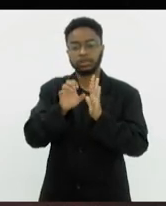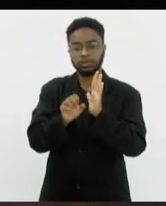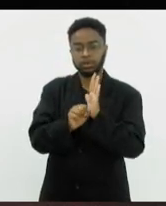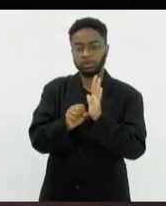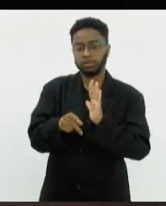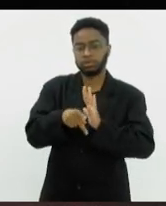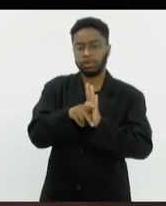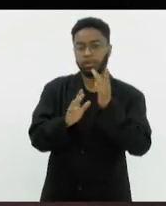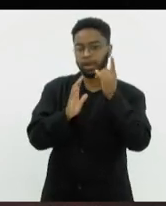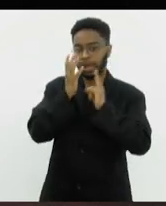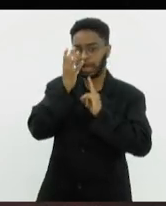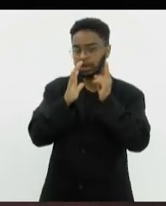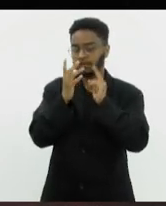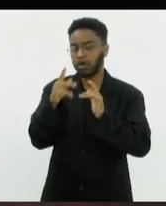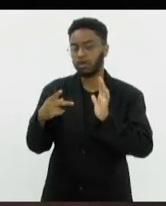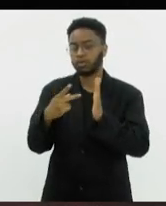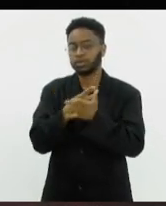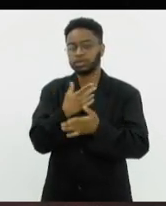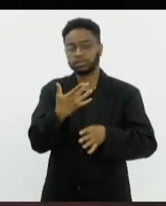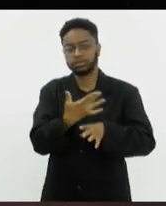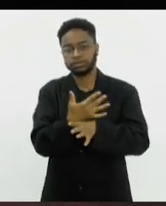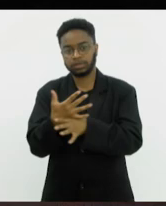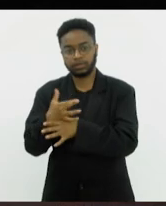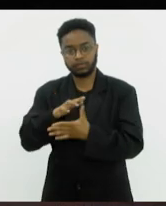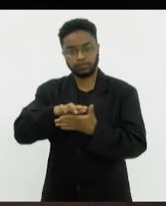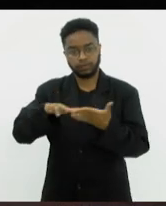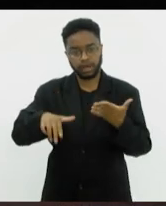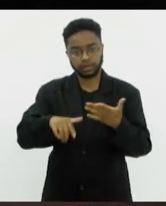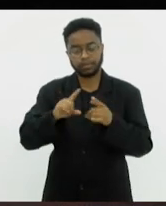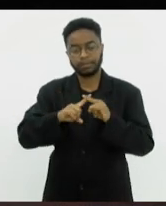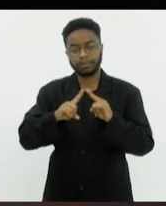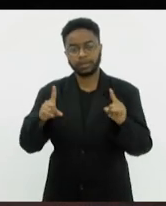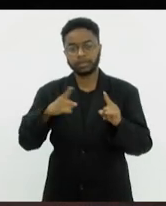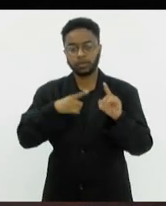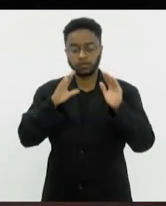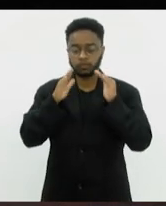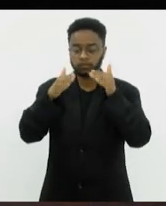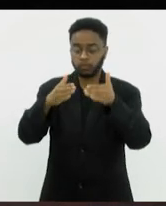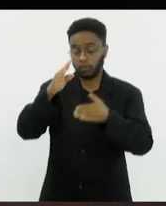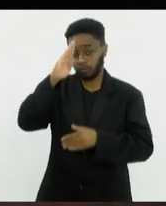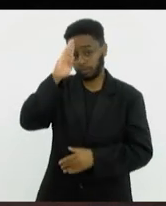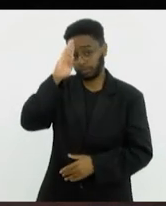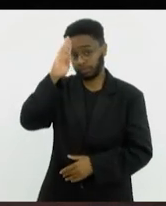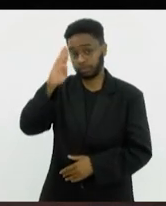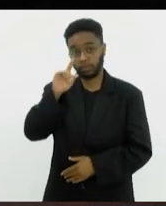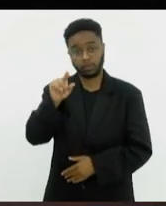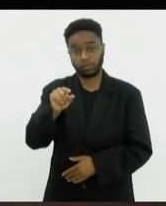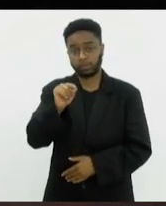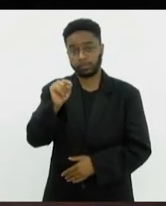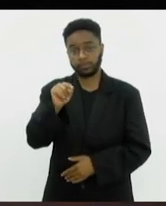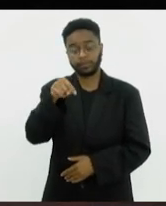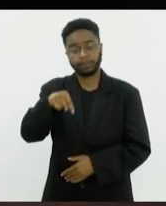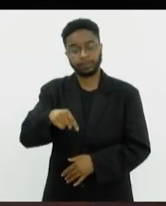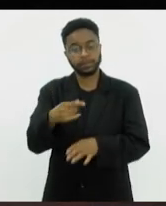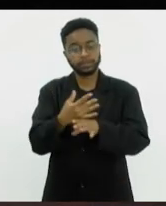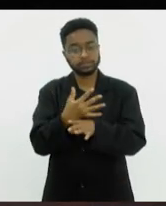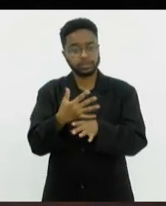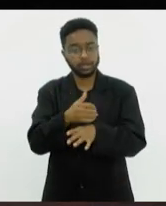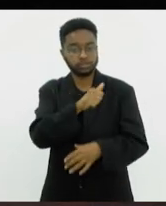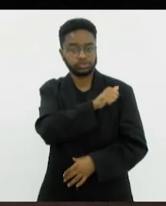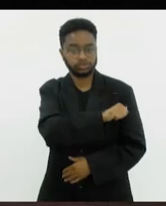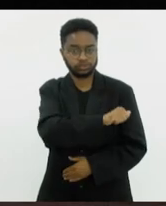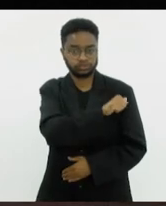também acontece em muitos municípios, mas tem como foco central a cidade do Rio